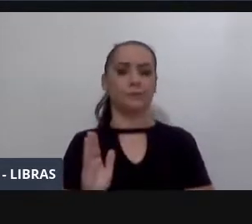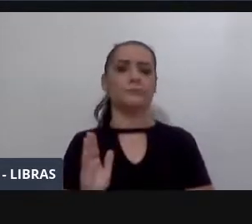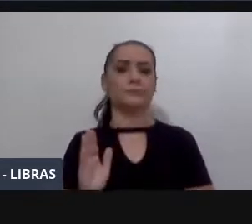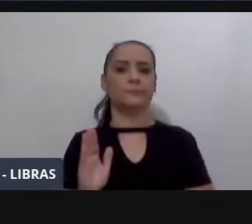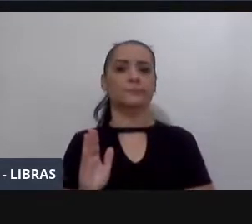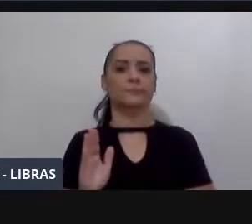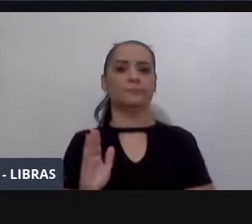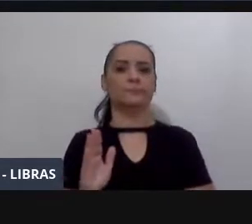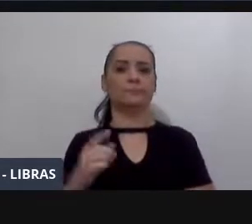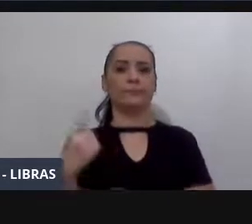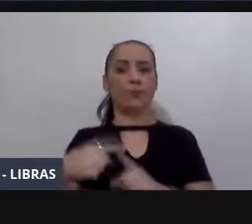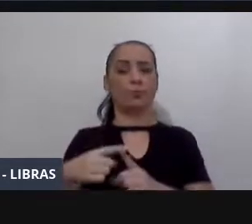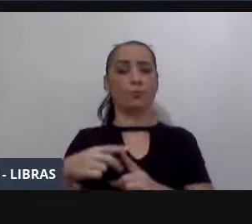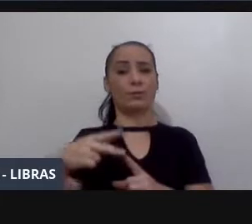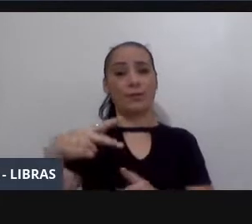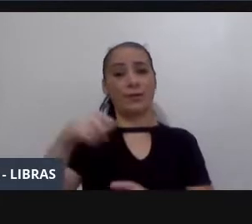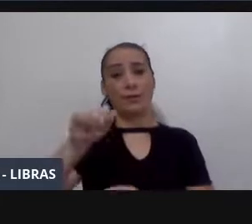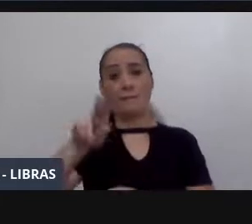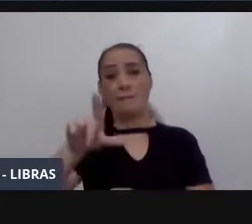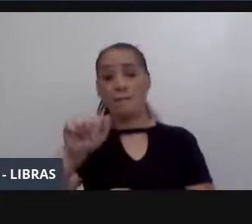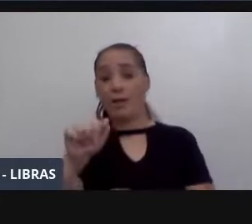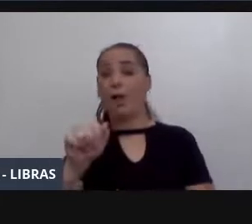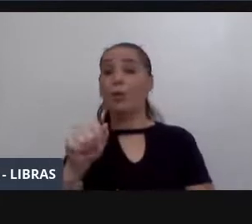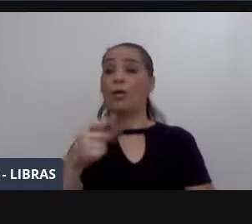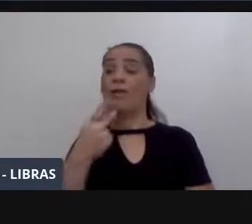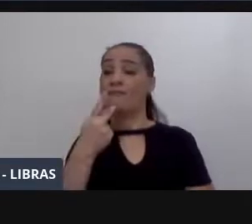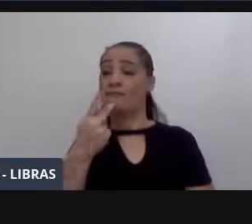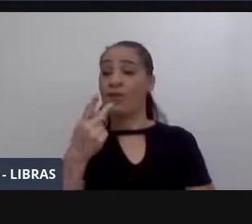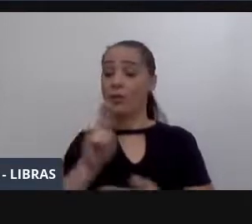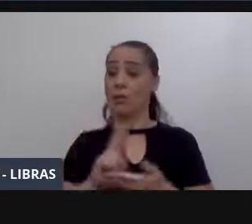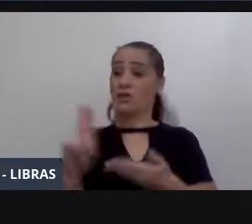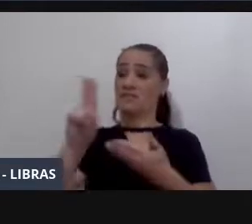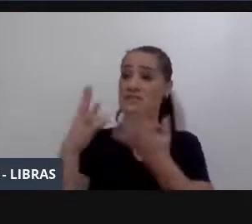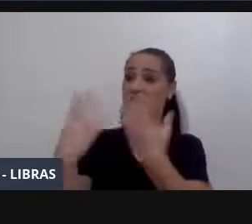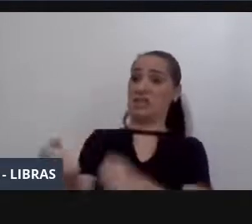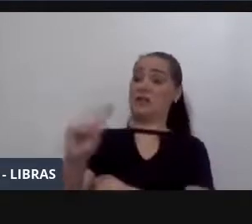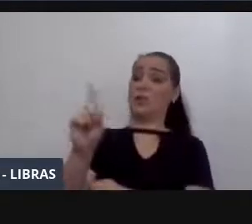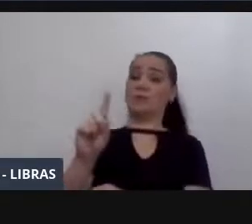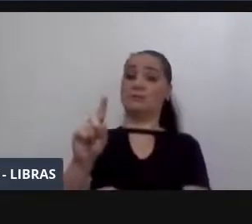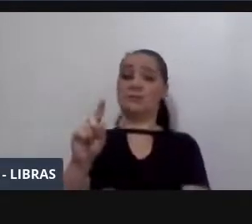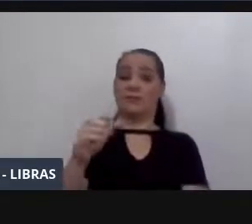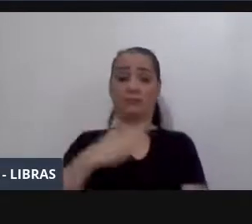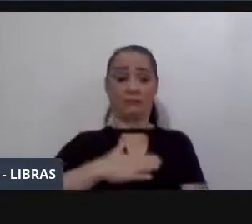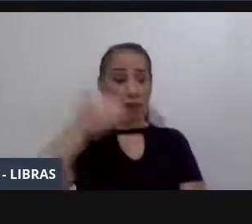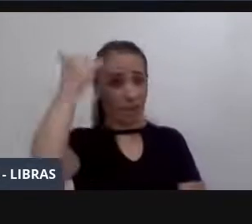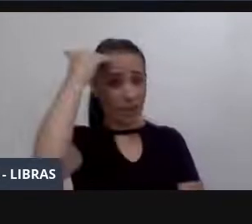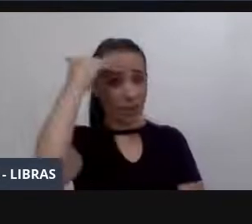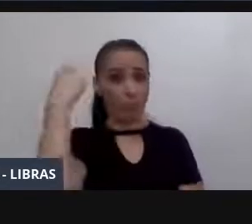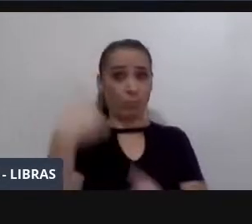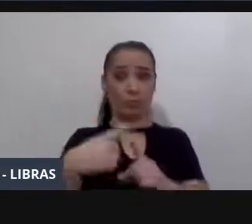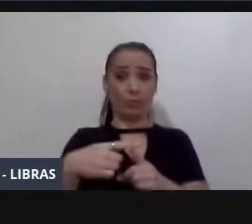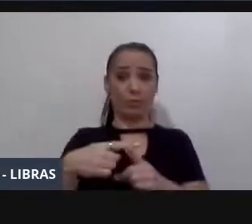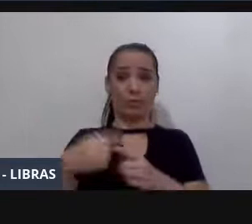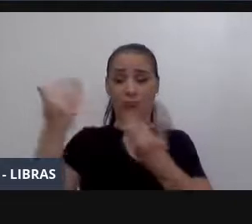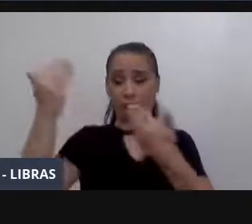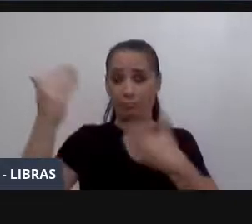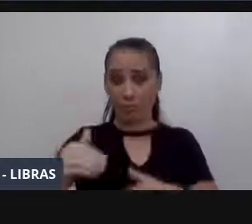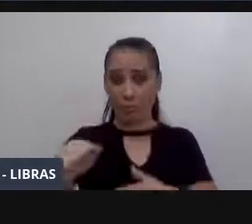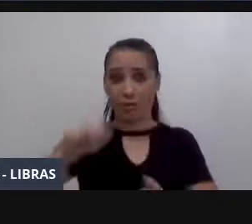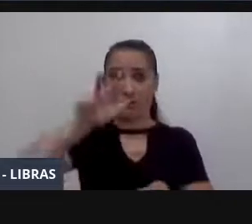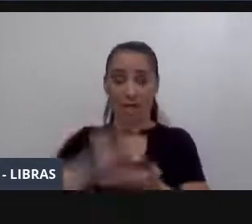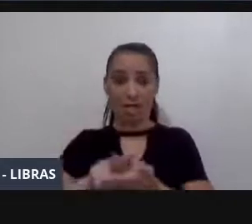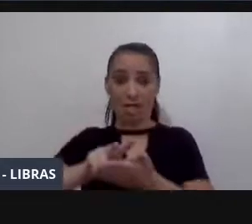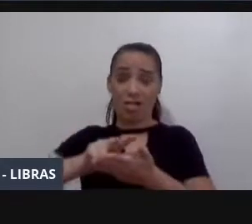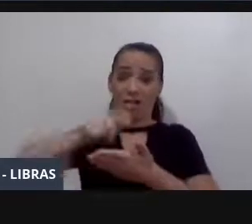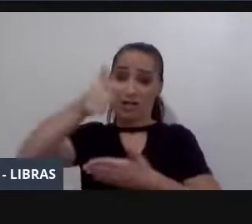reconhecem. Reconheço e faço minha culpa, que esse sistema de revalidação, durante muito tempo, foi muito, muito confuso.